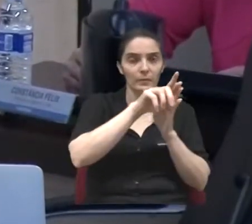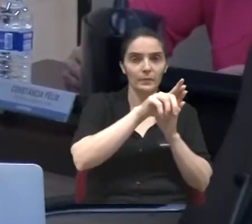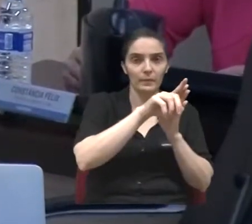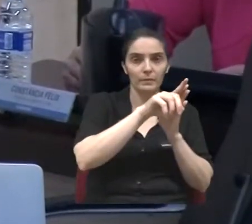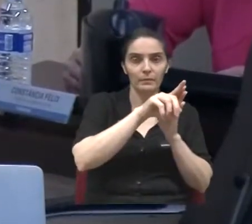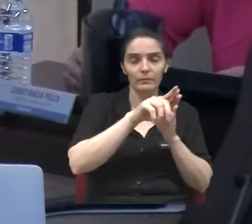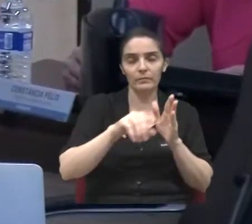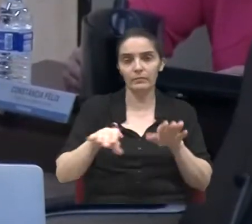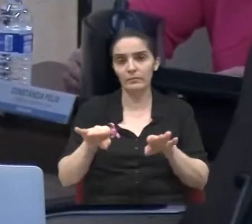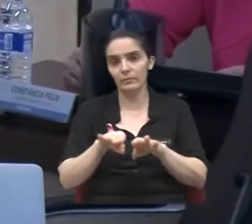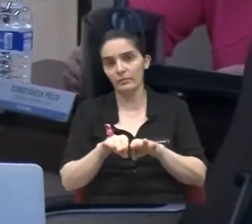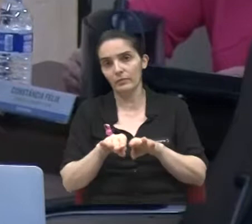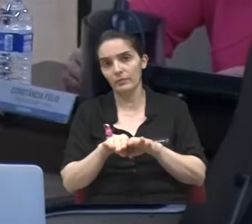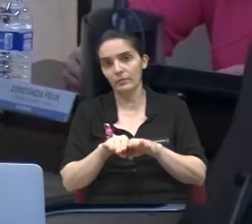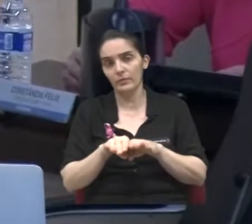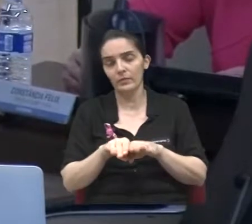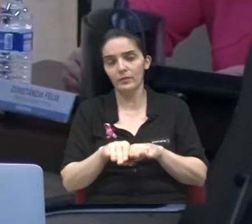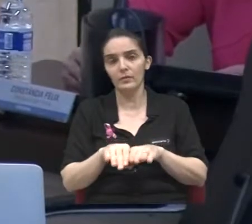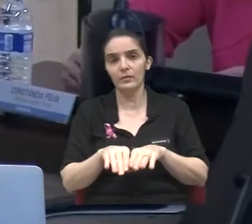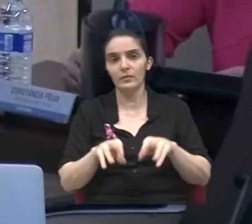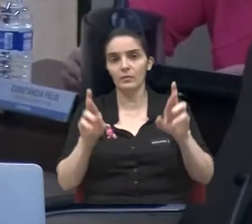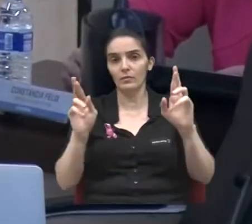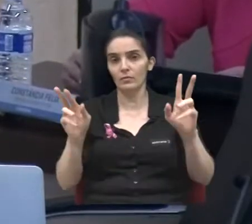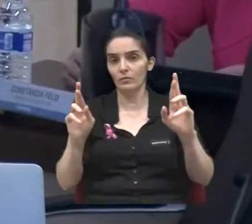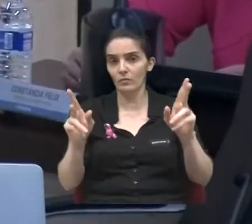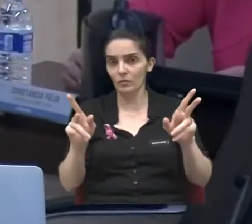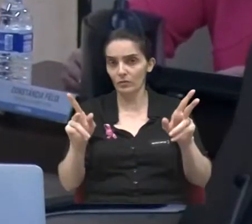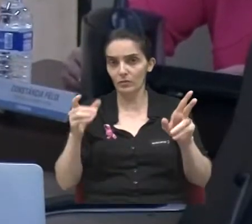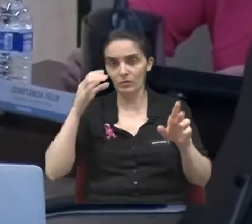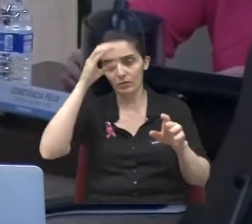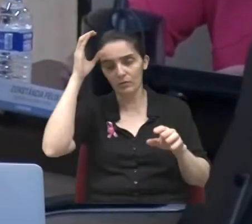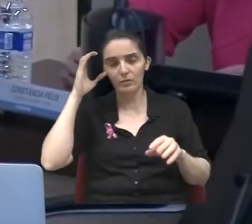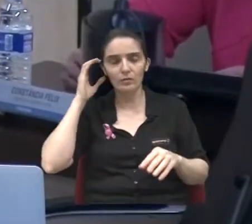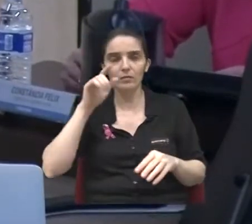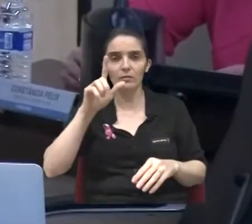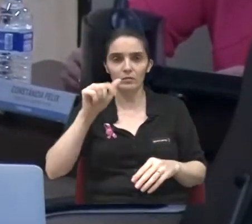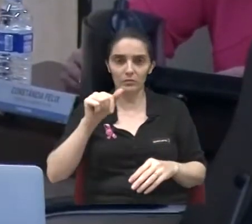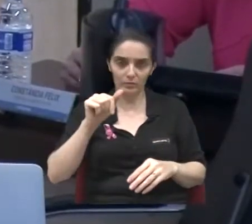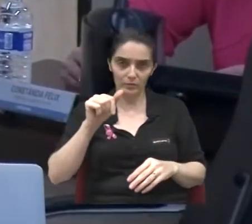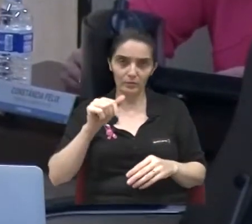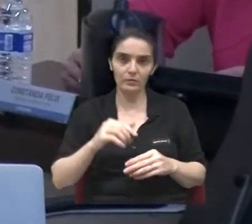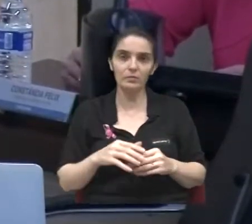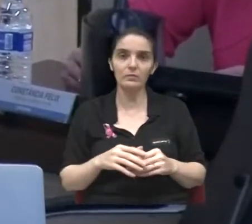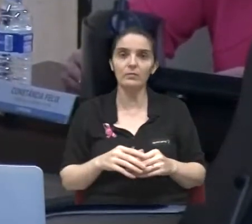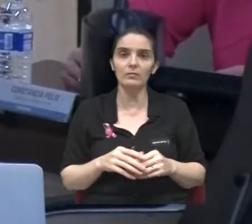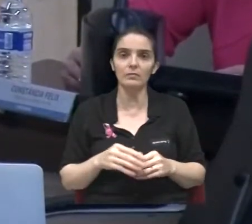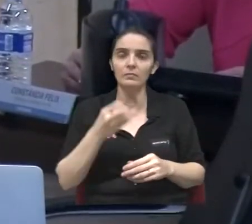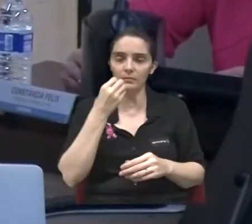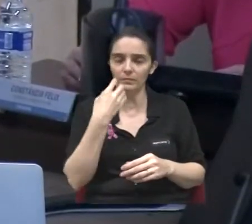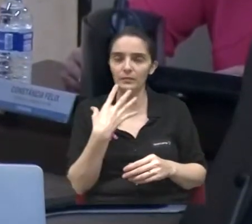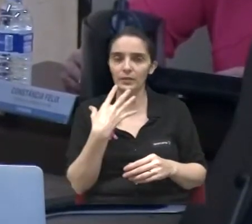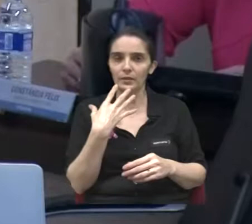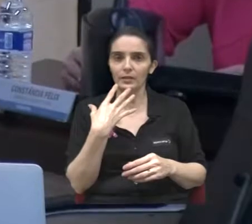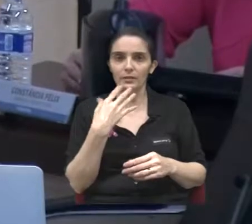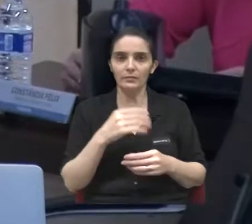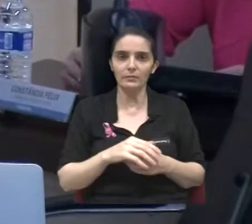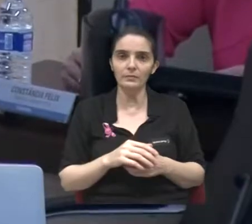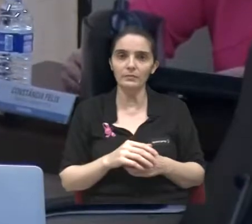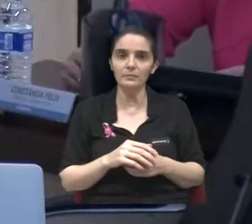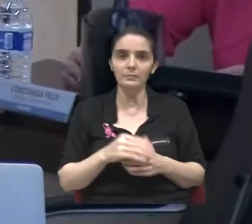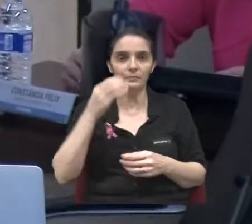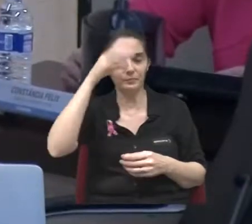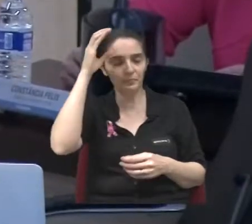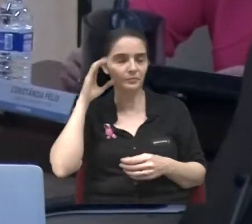guardar diferença com as minhas, então, certamente, elas serão bem aproveitadas para o meu requerimento também, para